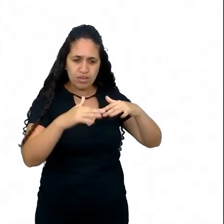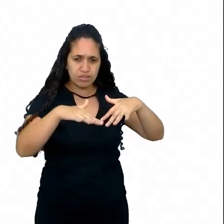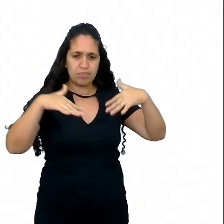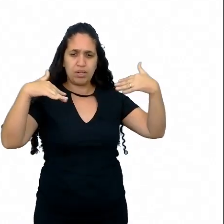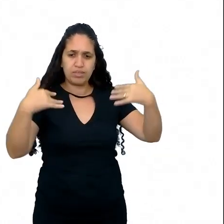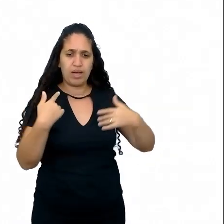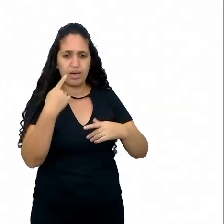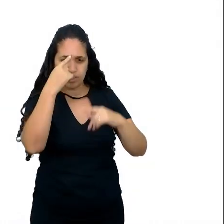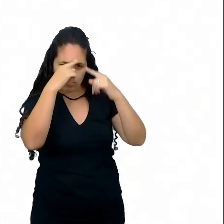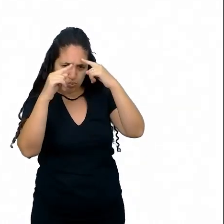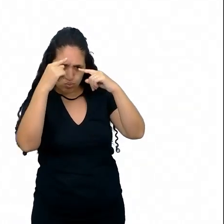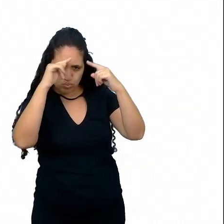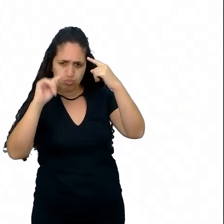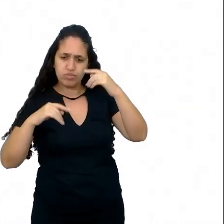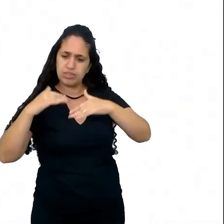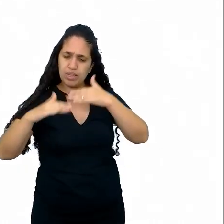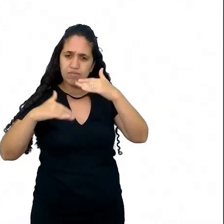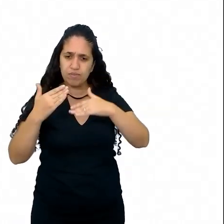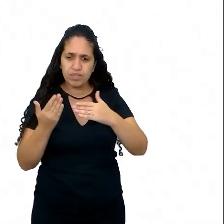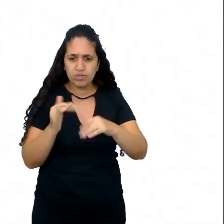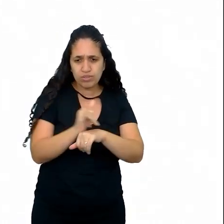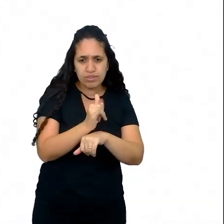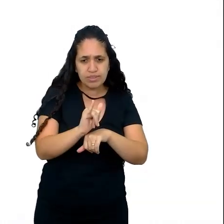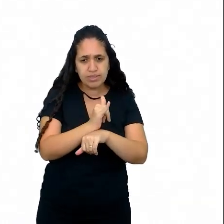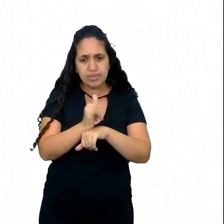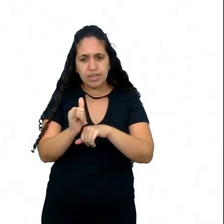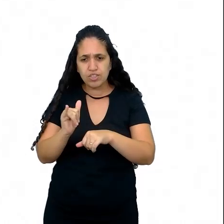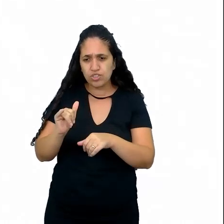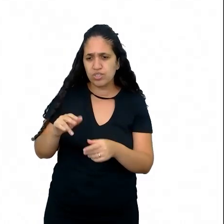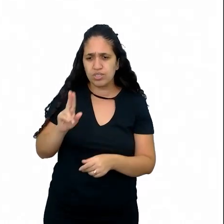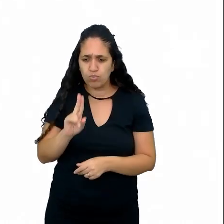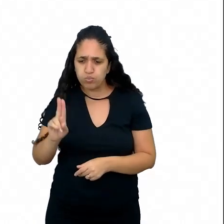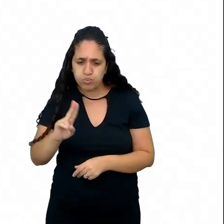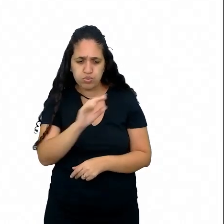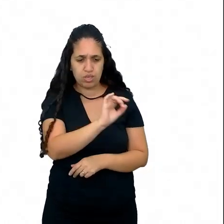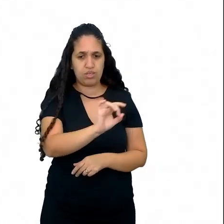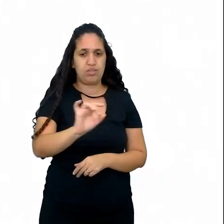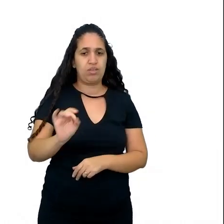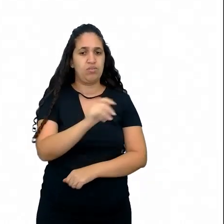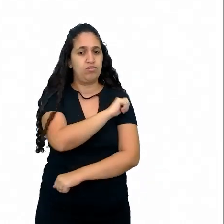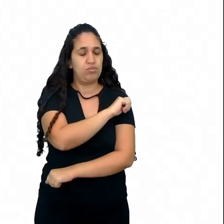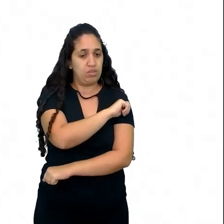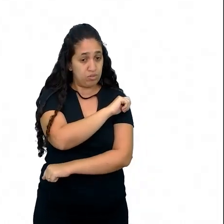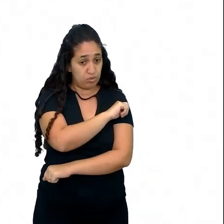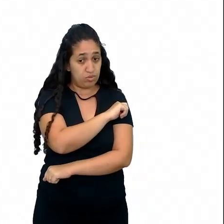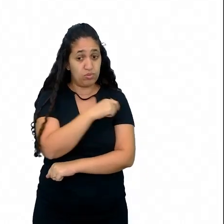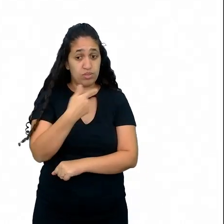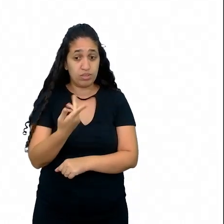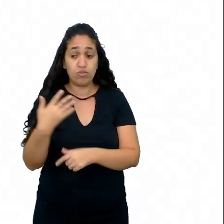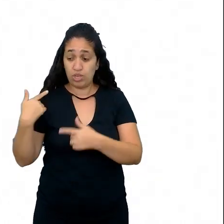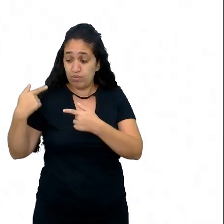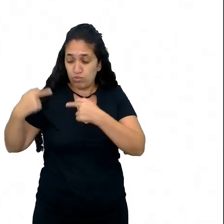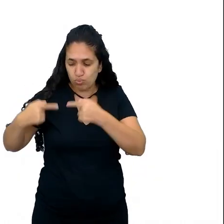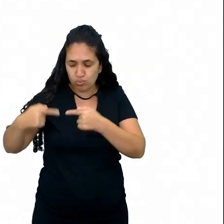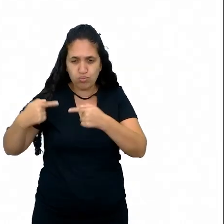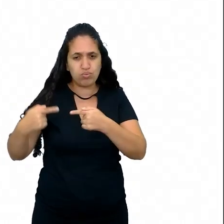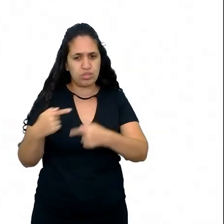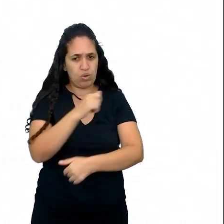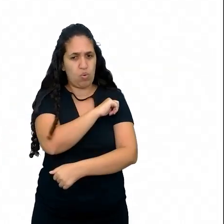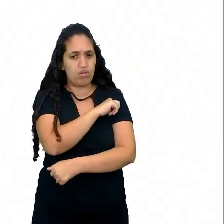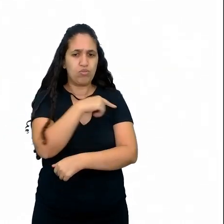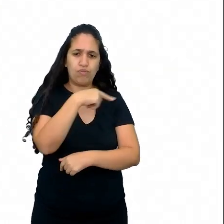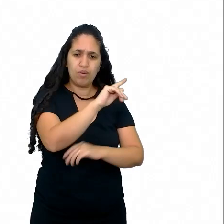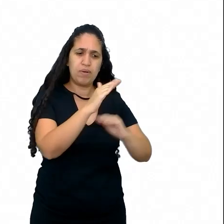e os avanços, assim como os caminhos e estratégias adotados por cada um dos grupos. Então, se eu fiz essa discussão, os alunos foram para